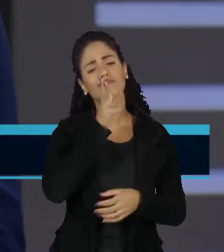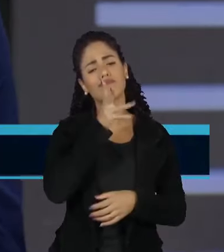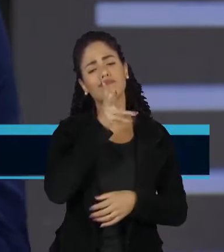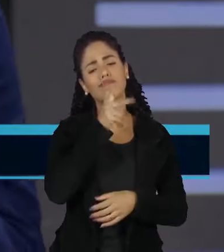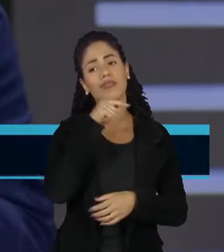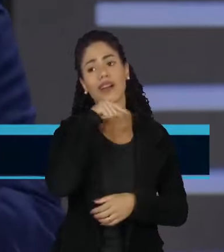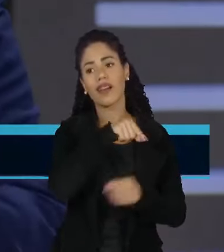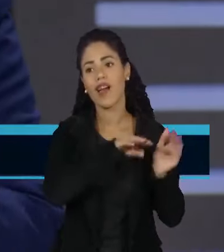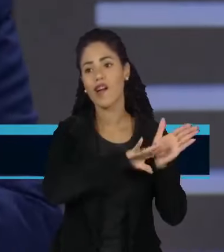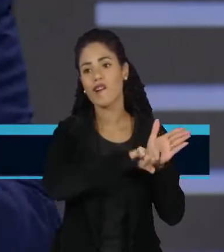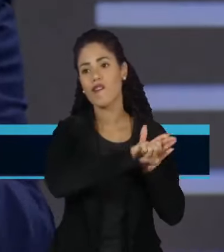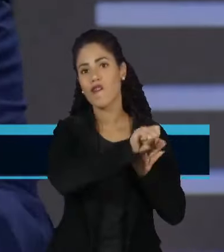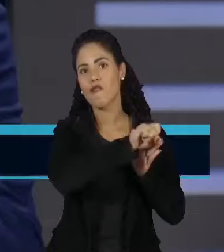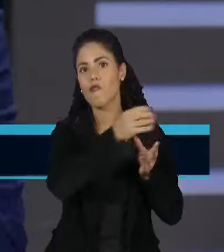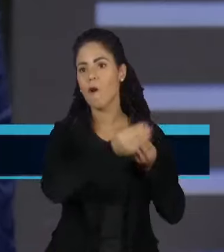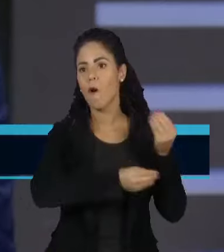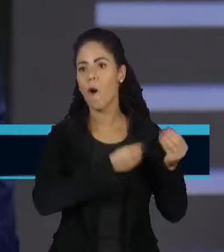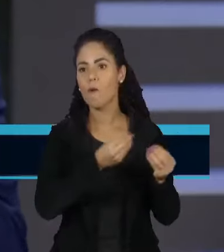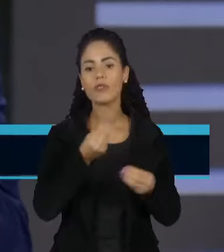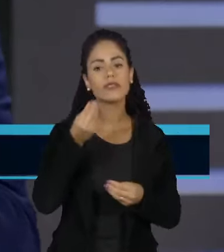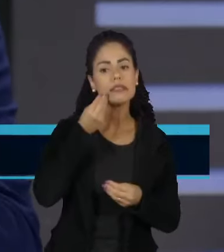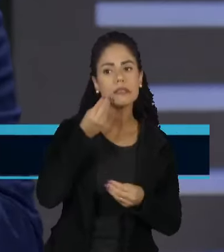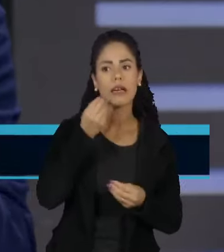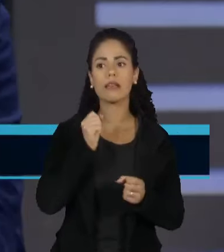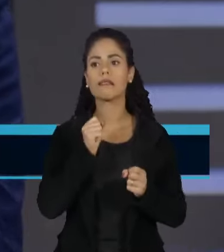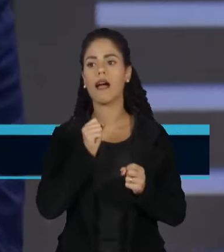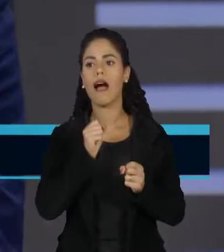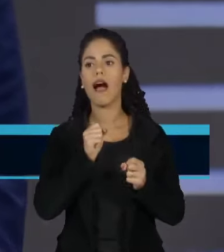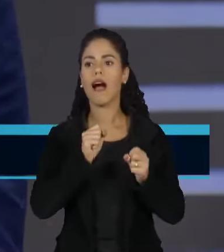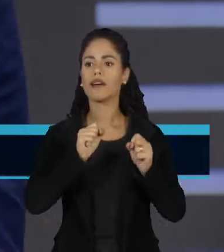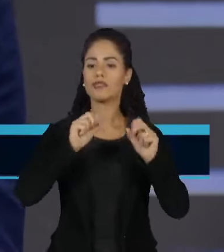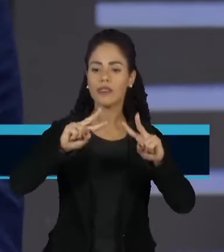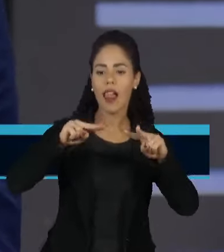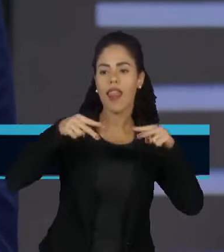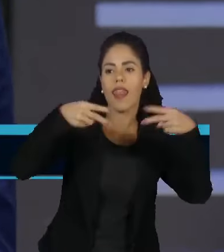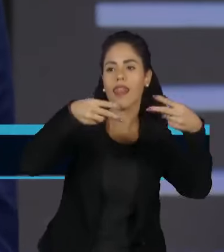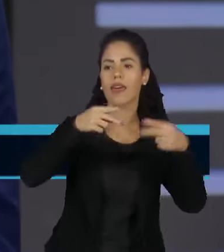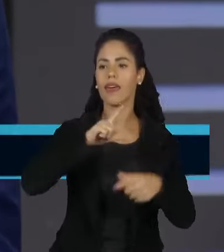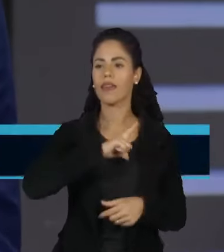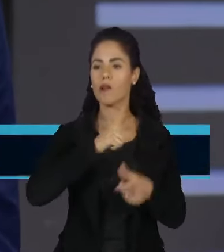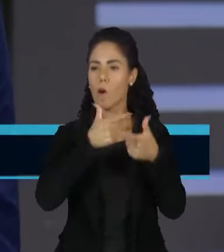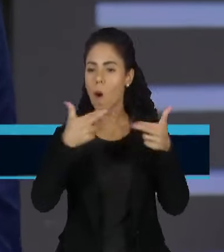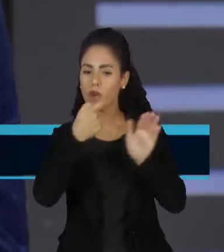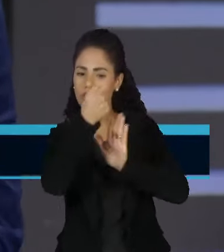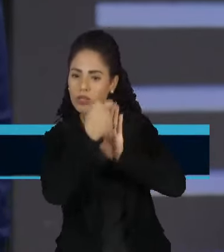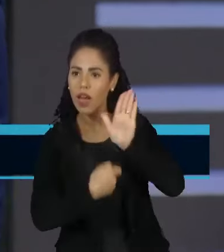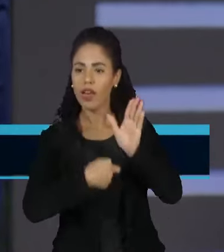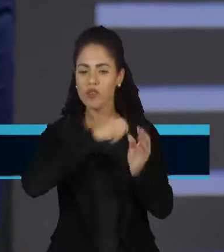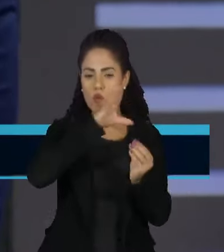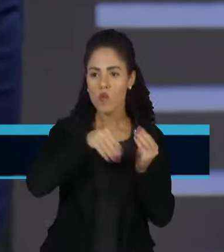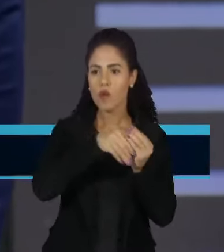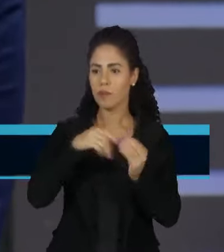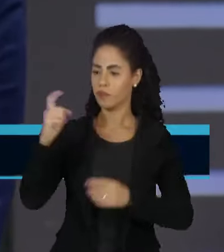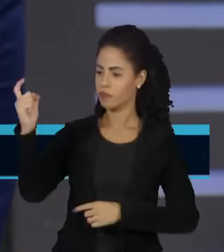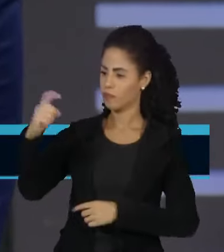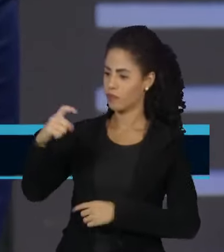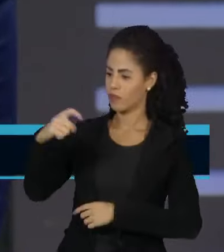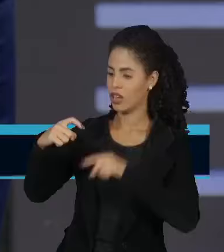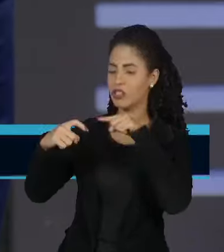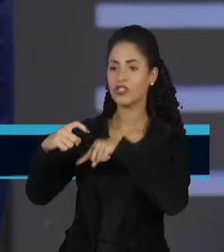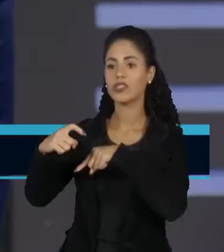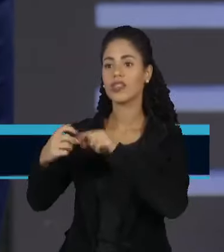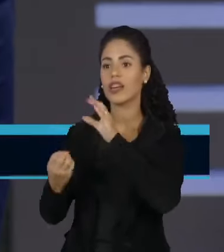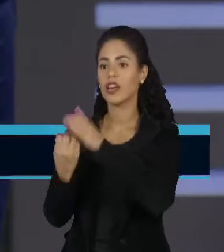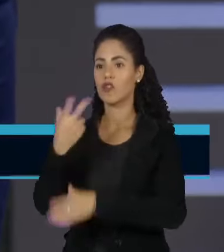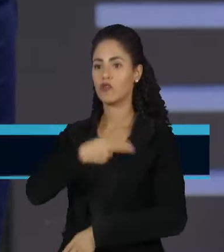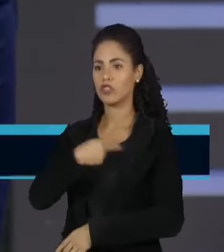Google veio daí, de linkar páginas, né, de ranquear páginas de texto. O TikTok é uma empresa